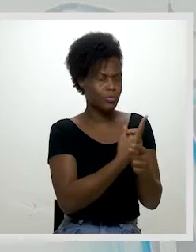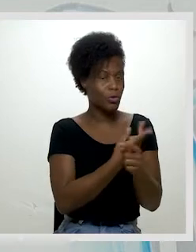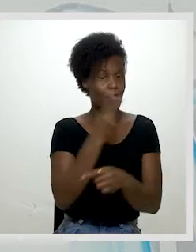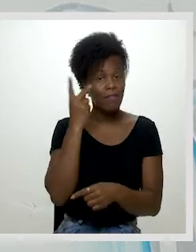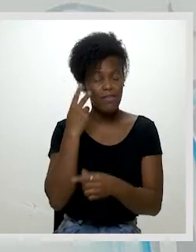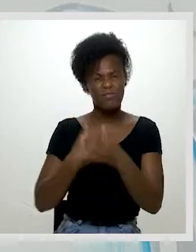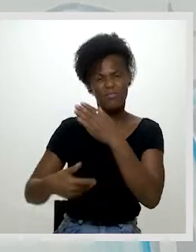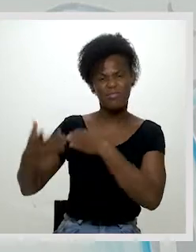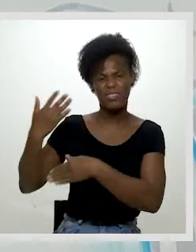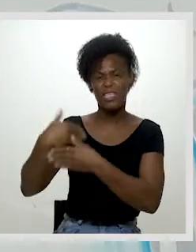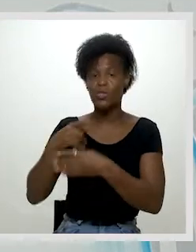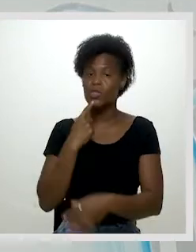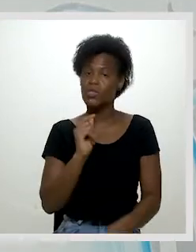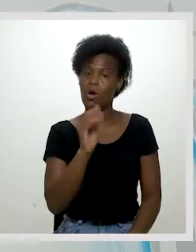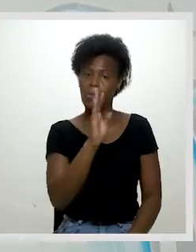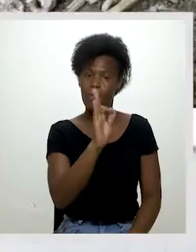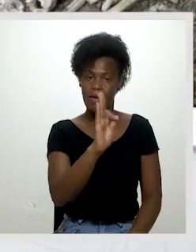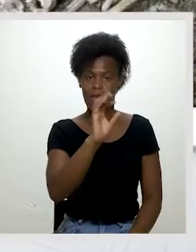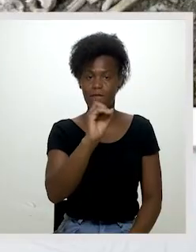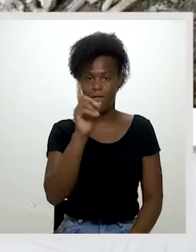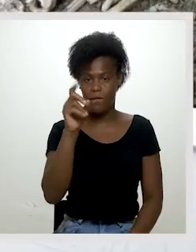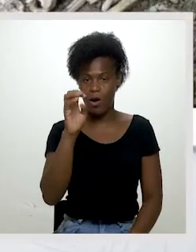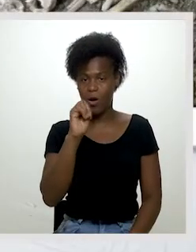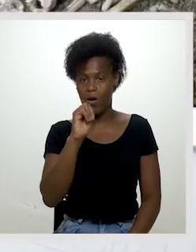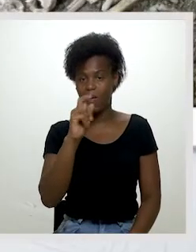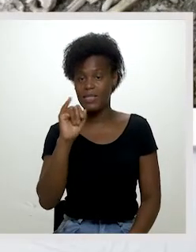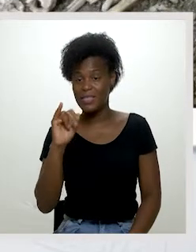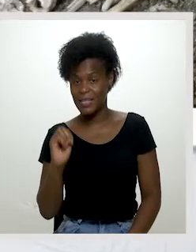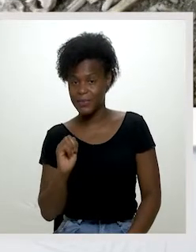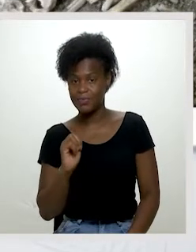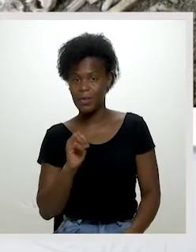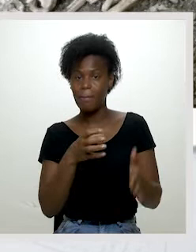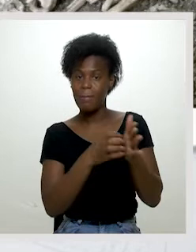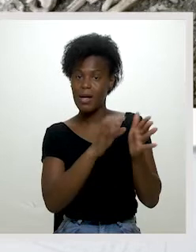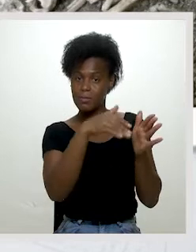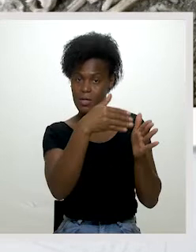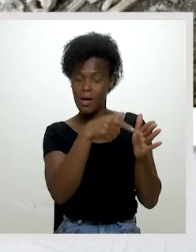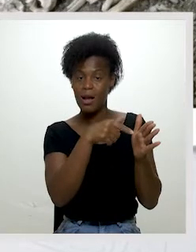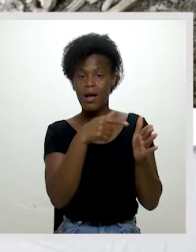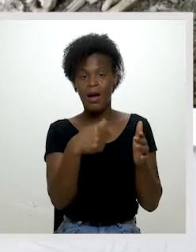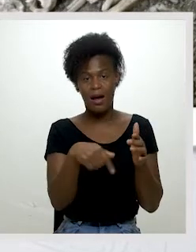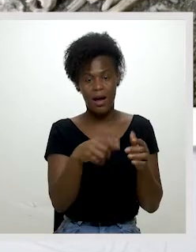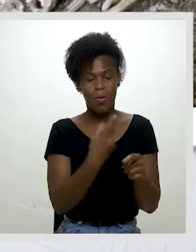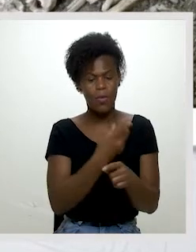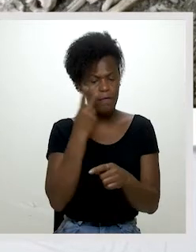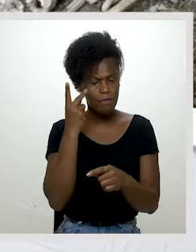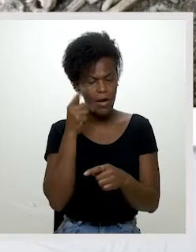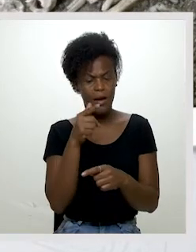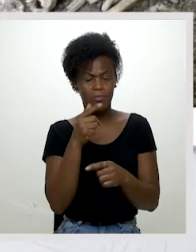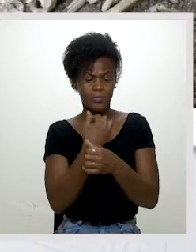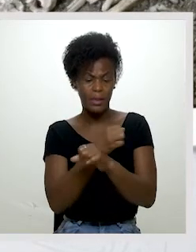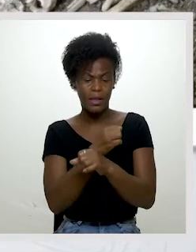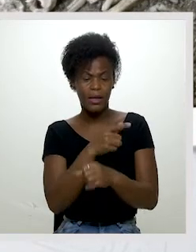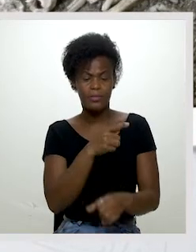são chamados de fósseis. Temos numa primeira imagem um ser vivo que pertence